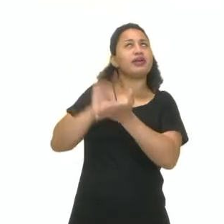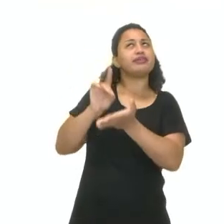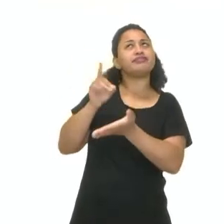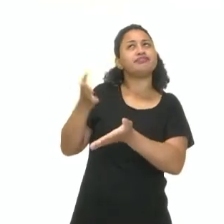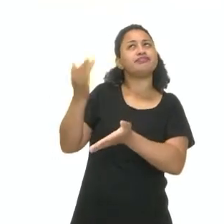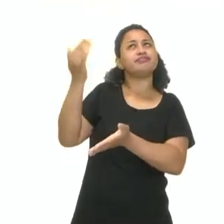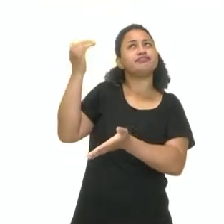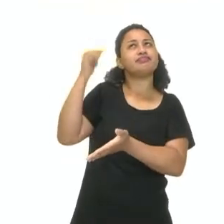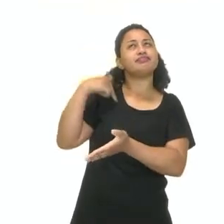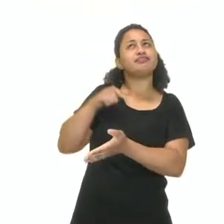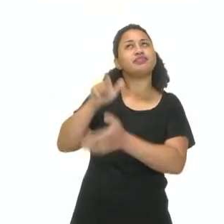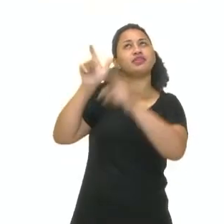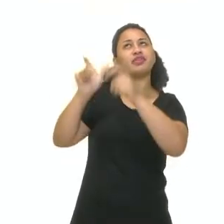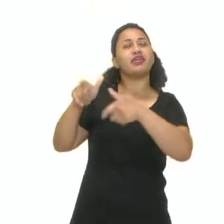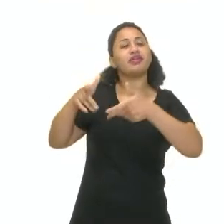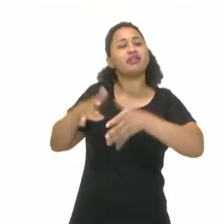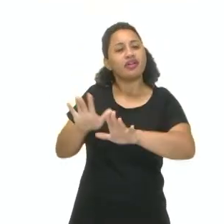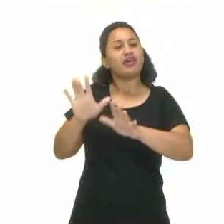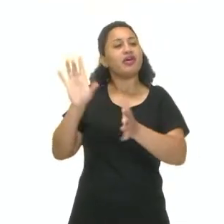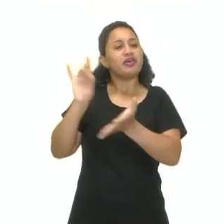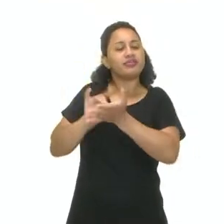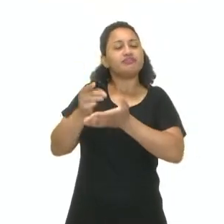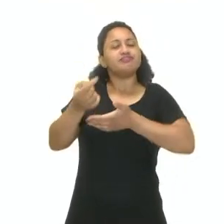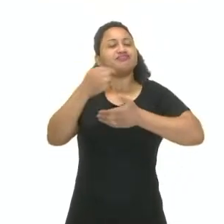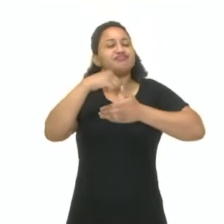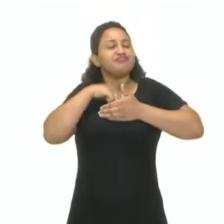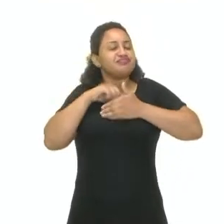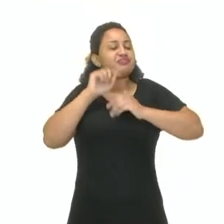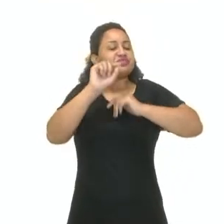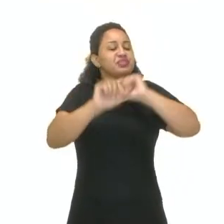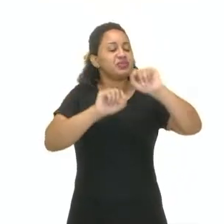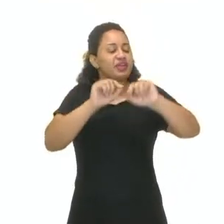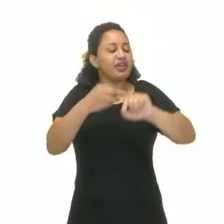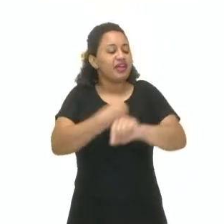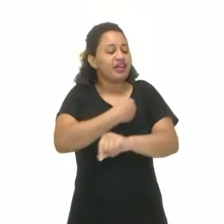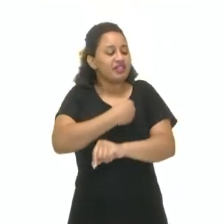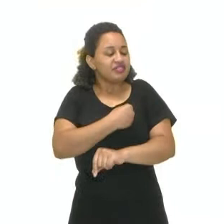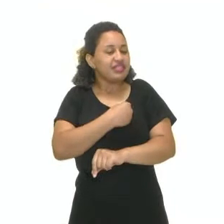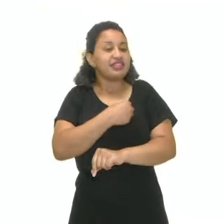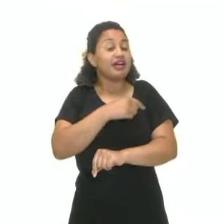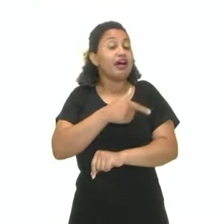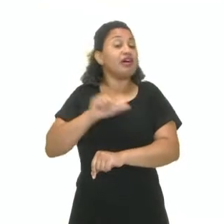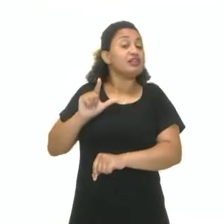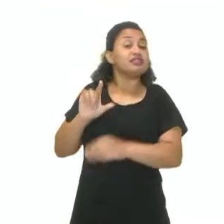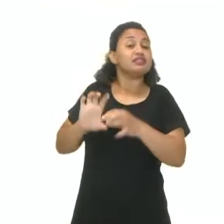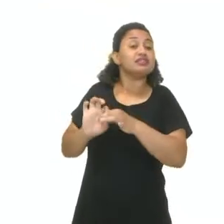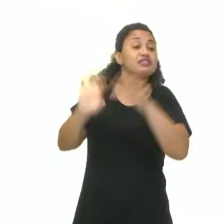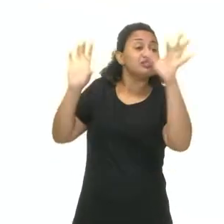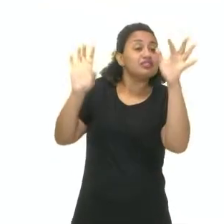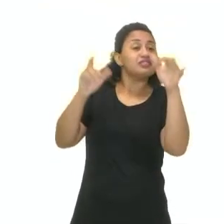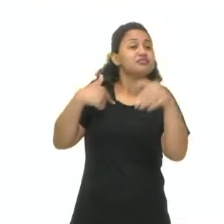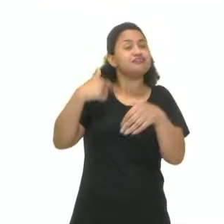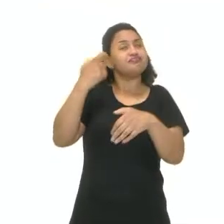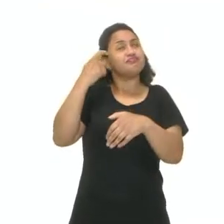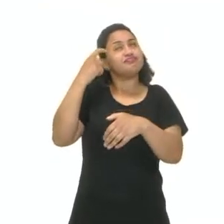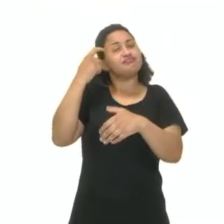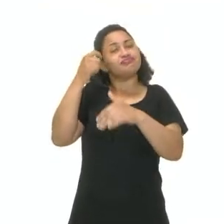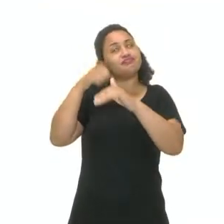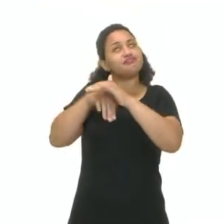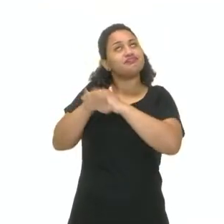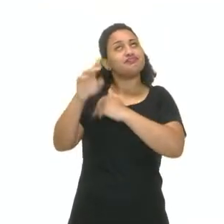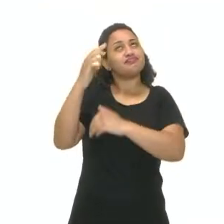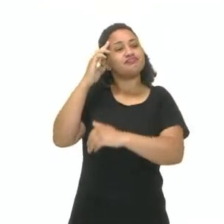sua origem, que está interiorizada como uma reserva de vida não escravizada, bem guardada em seus pensamentos.